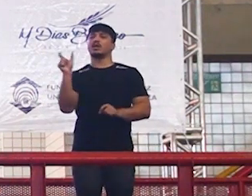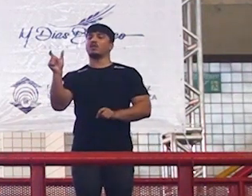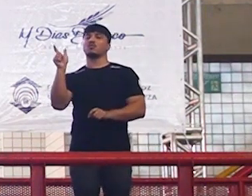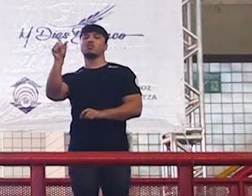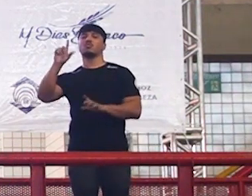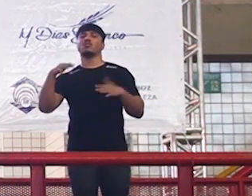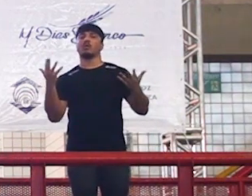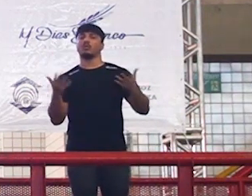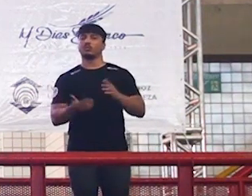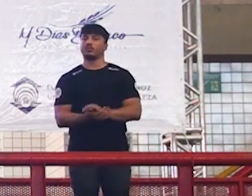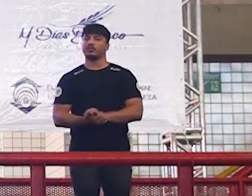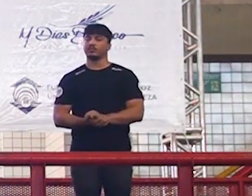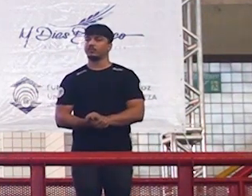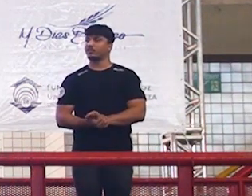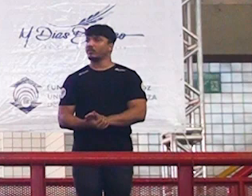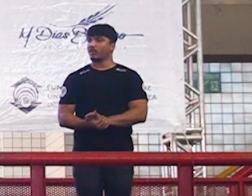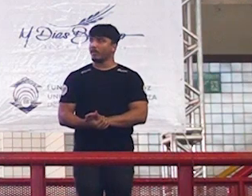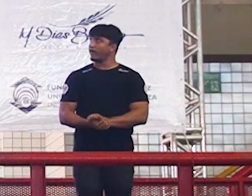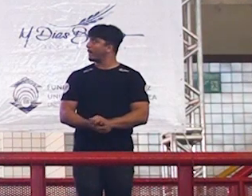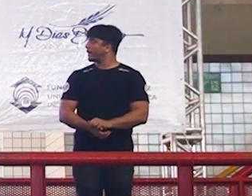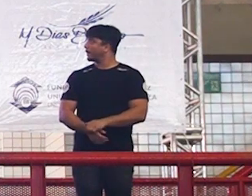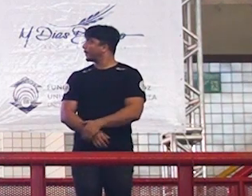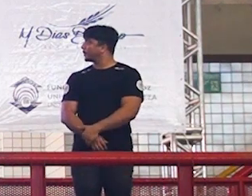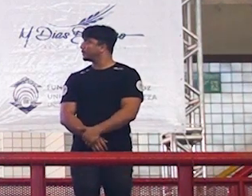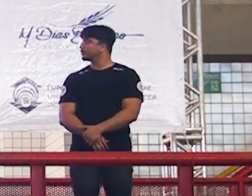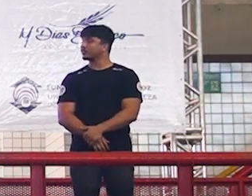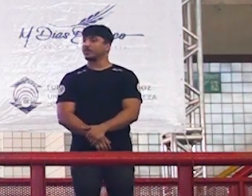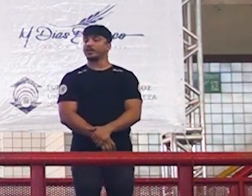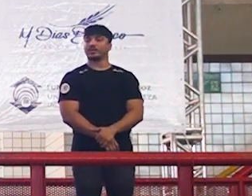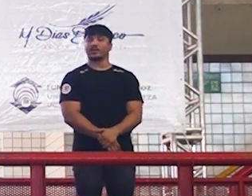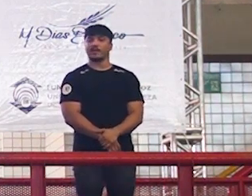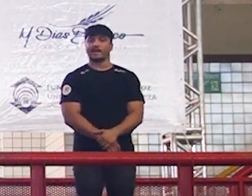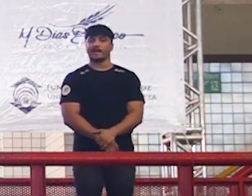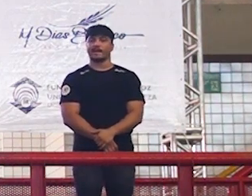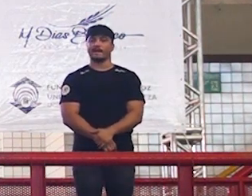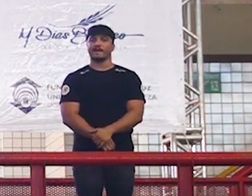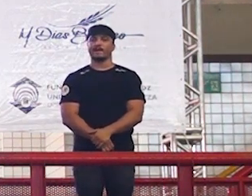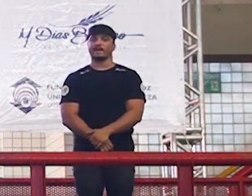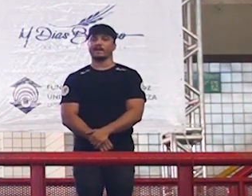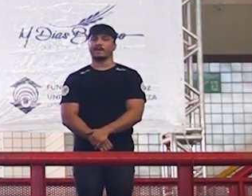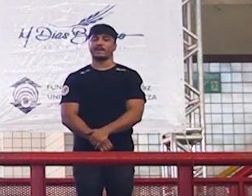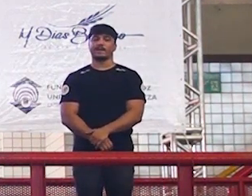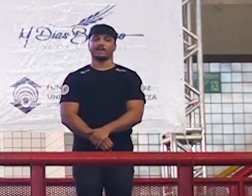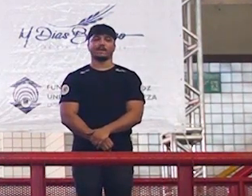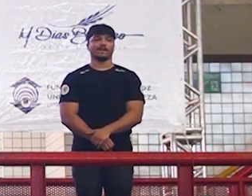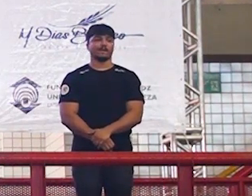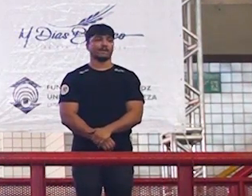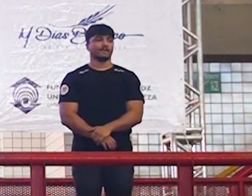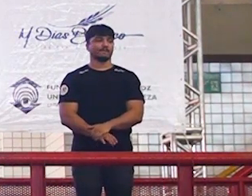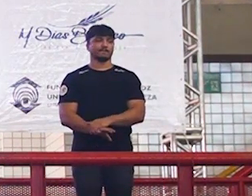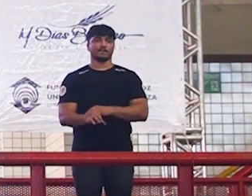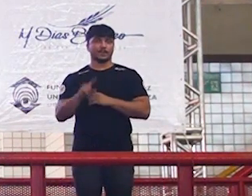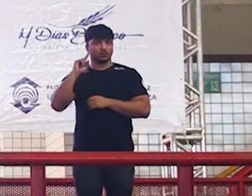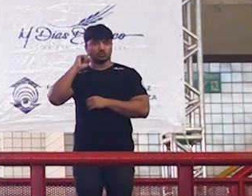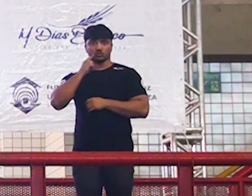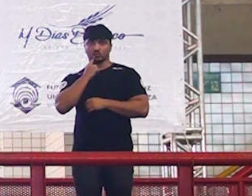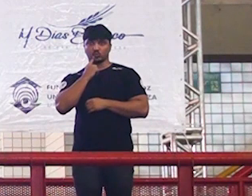riscar. Qual é? é